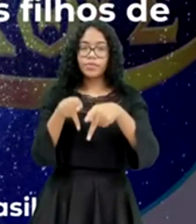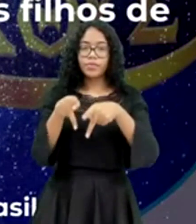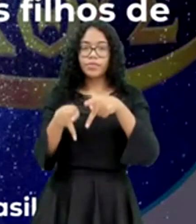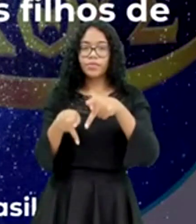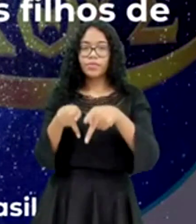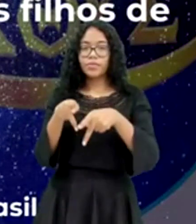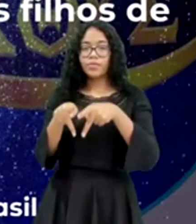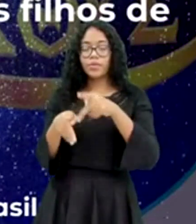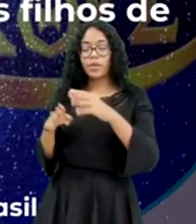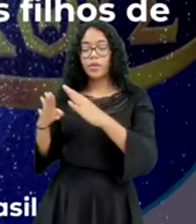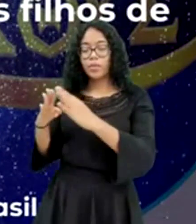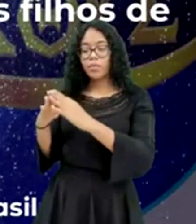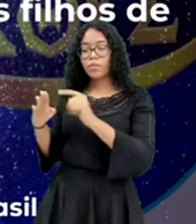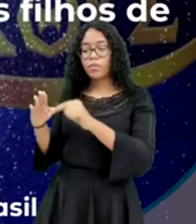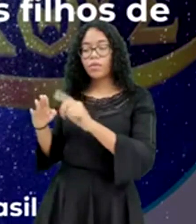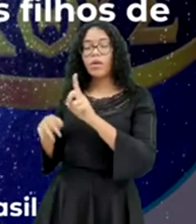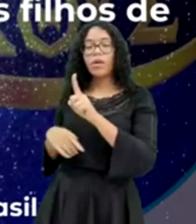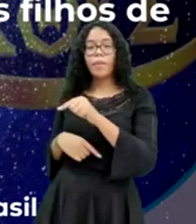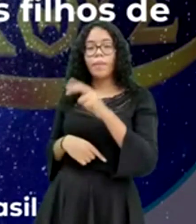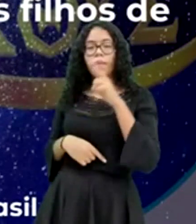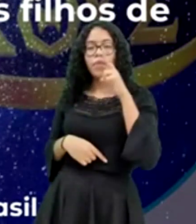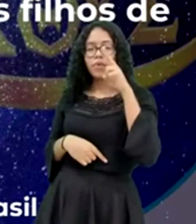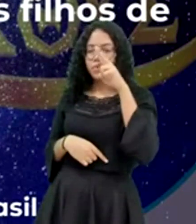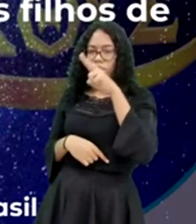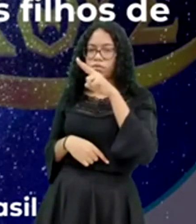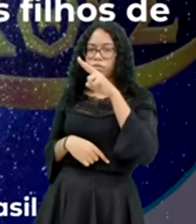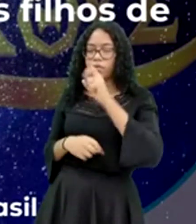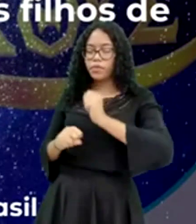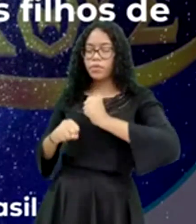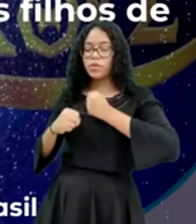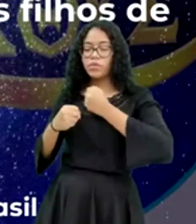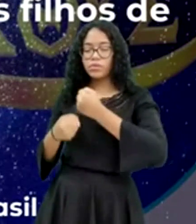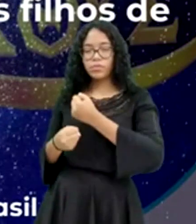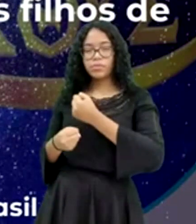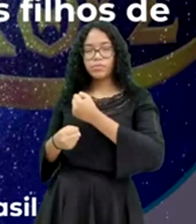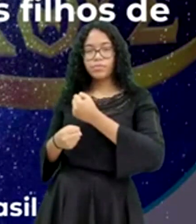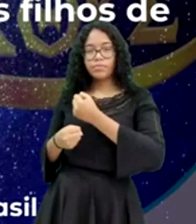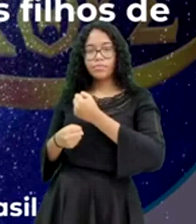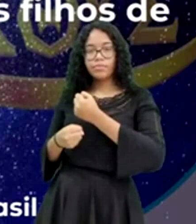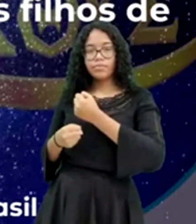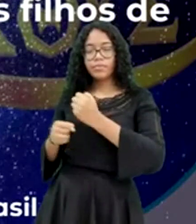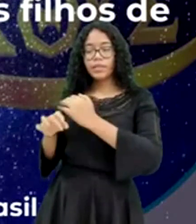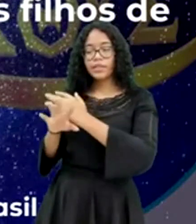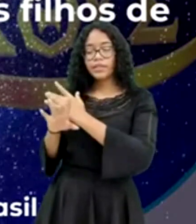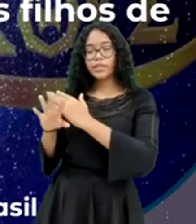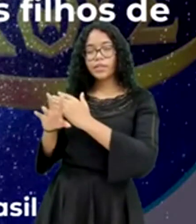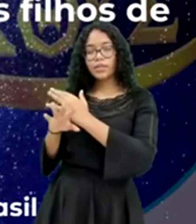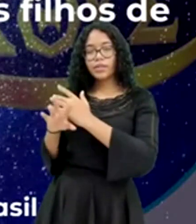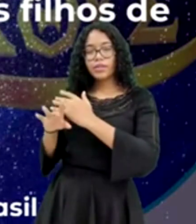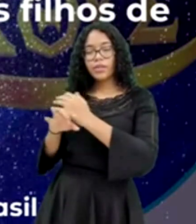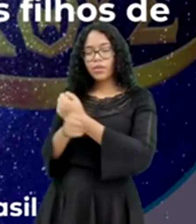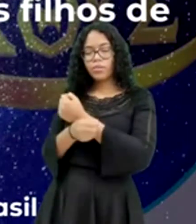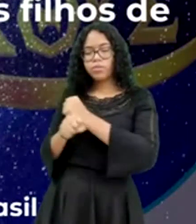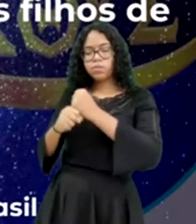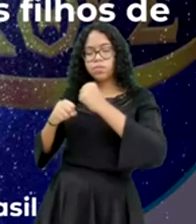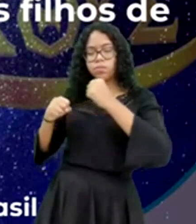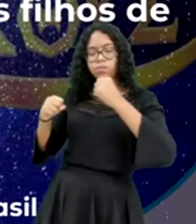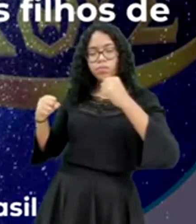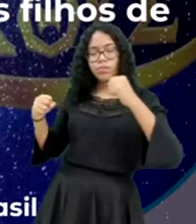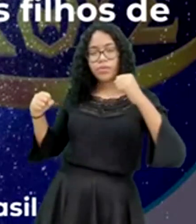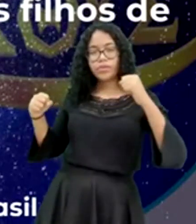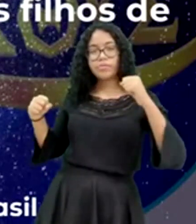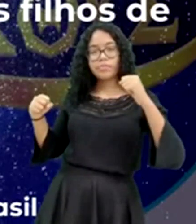terra é poderoso, e as cidades muito grandes e